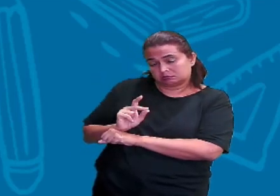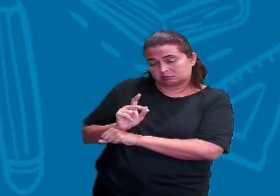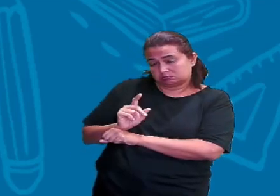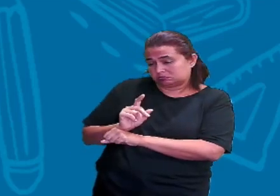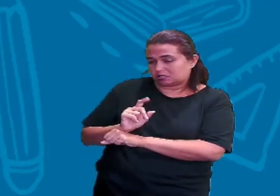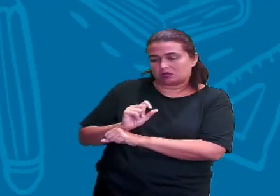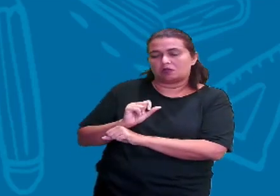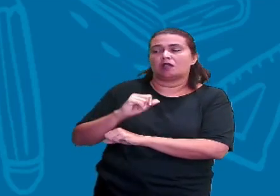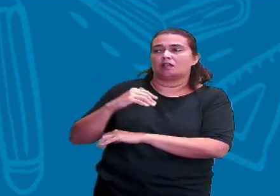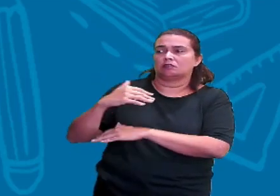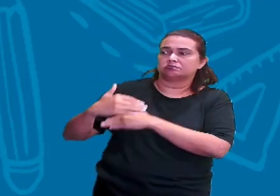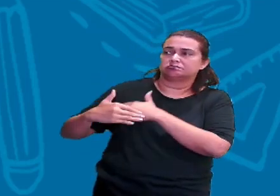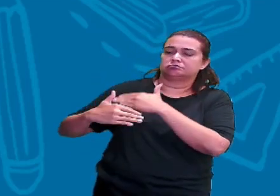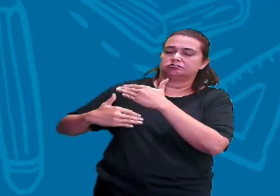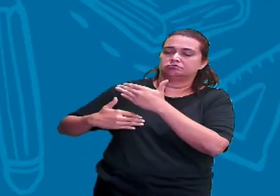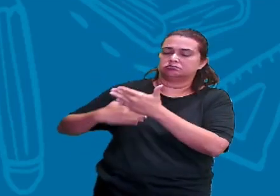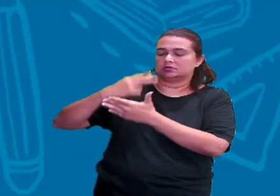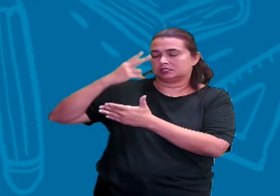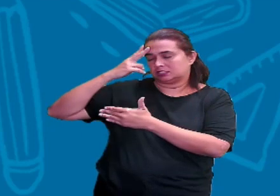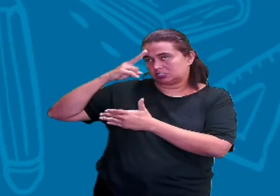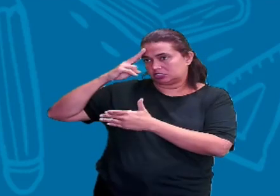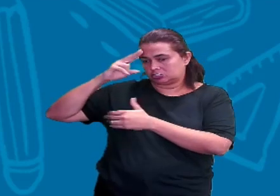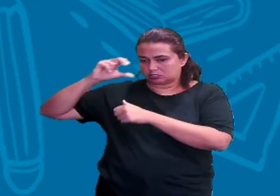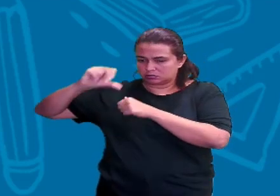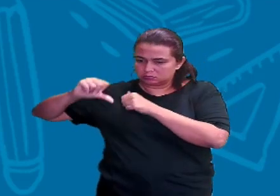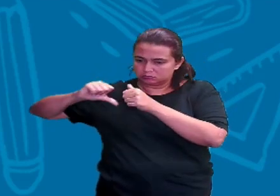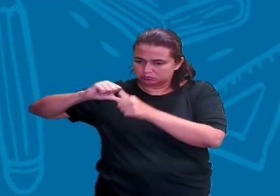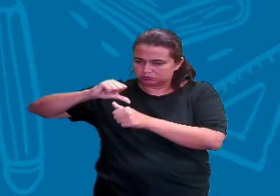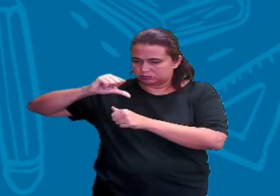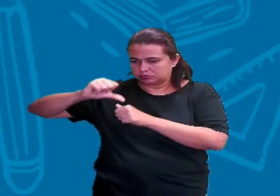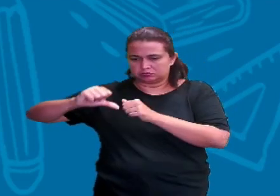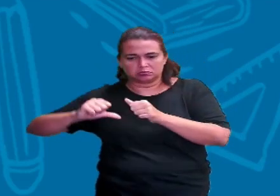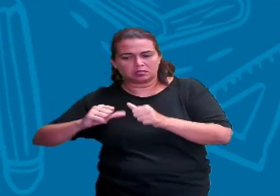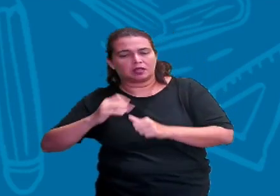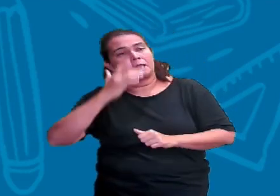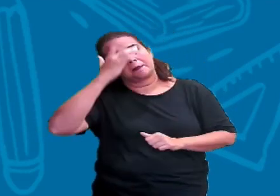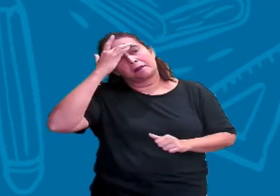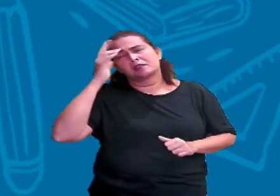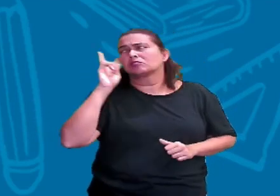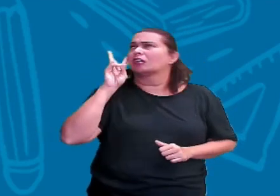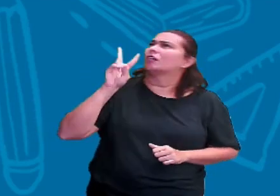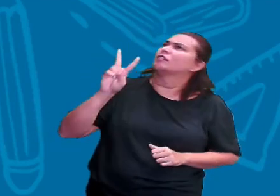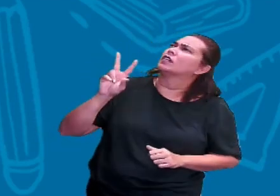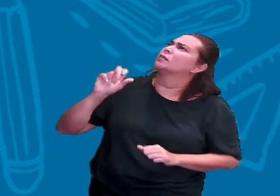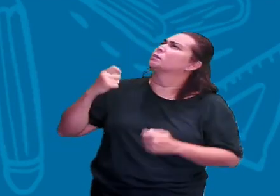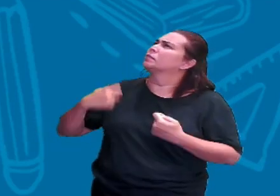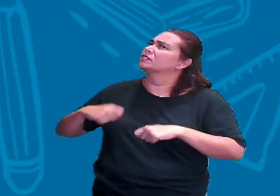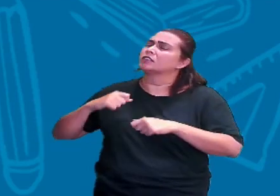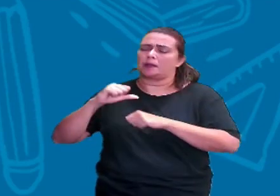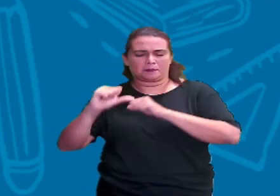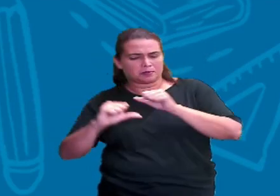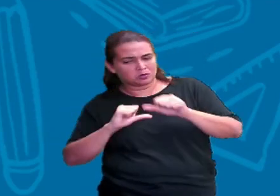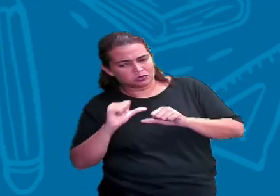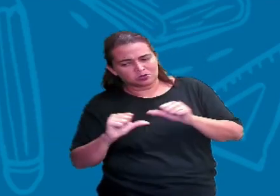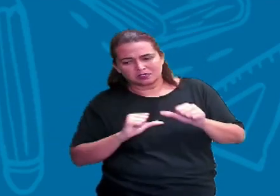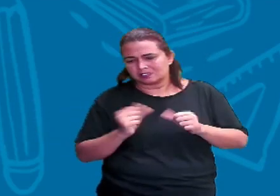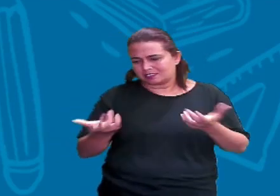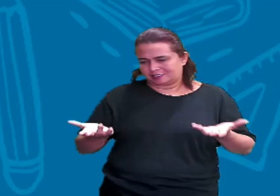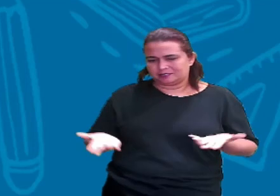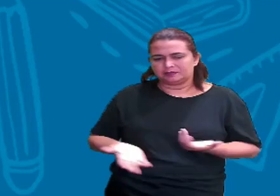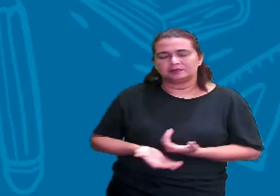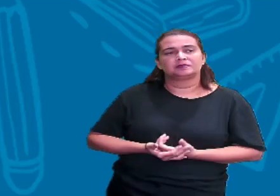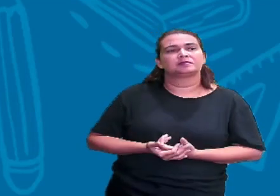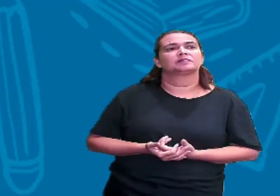sendo modificadas ao longo da história. À medida que os anos passam, as pessoas reformam, as pessoas mudam, certo? Aquele local